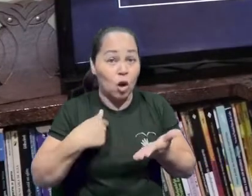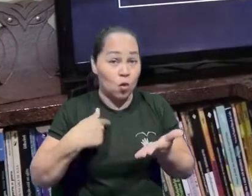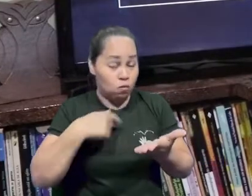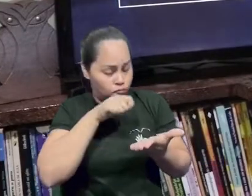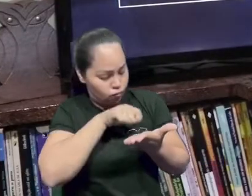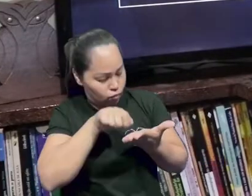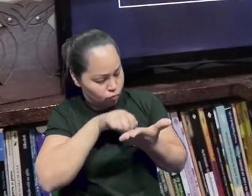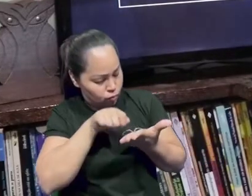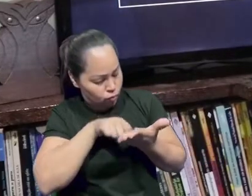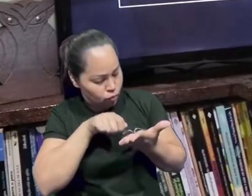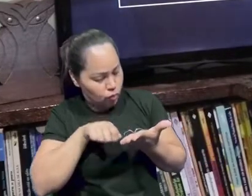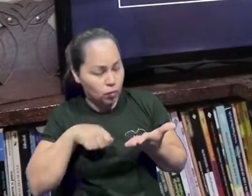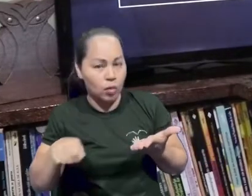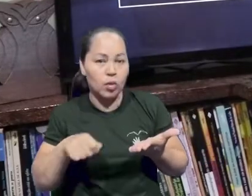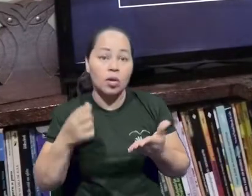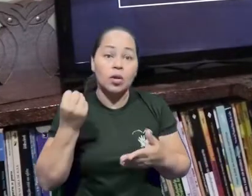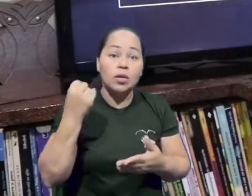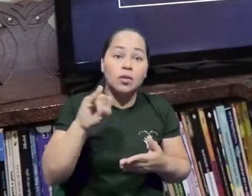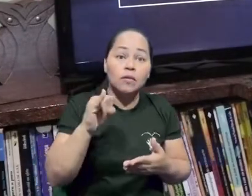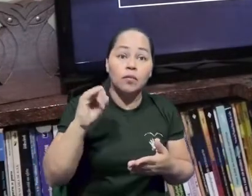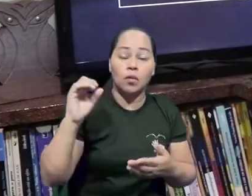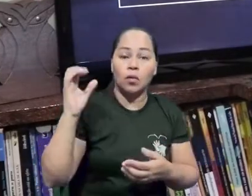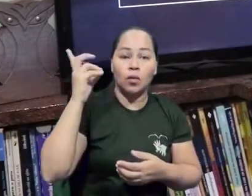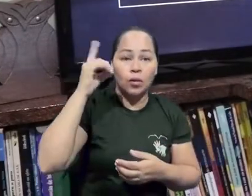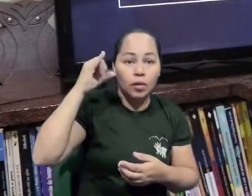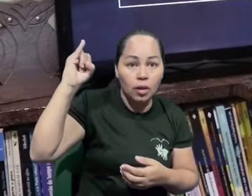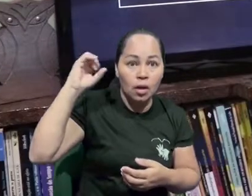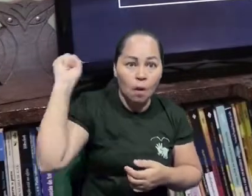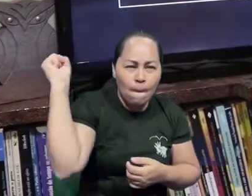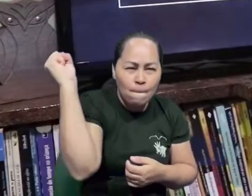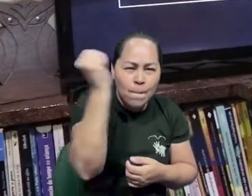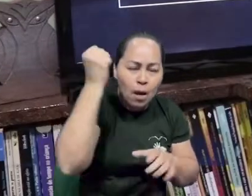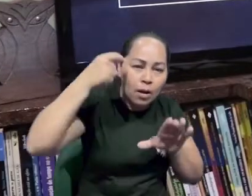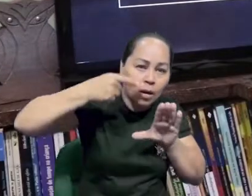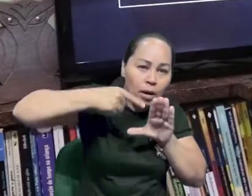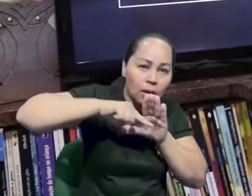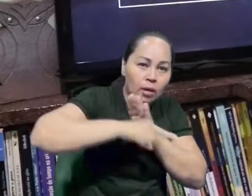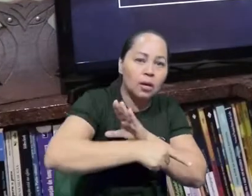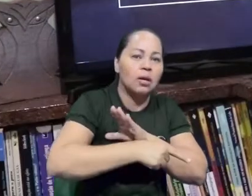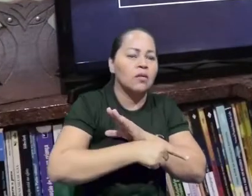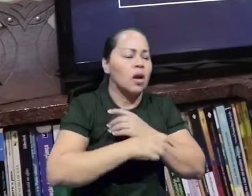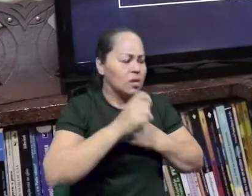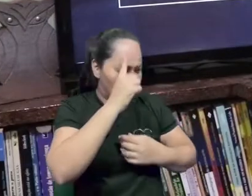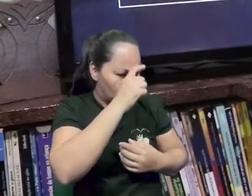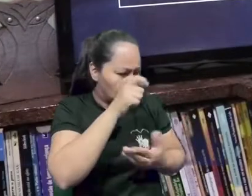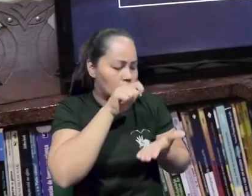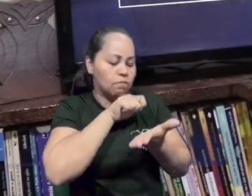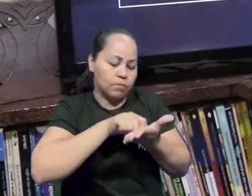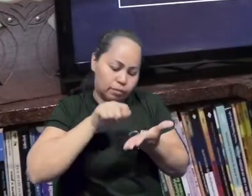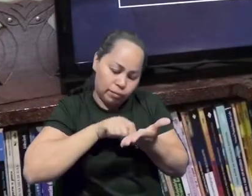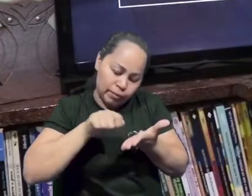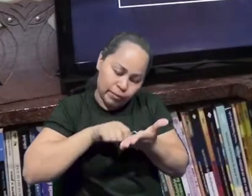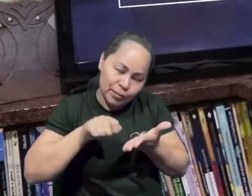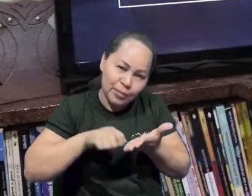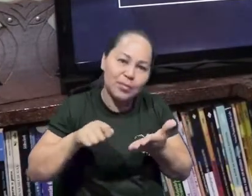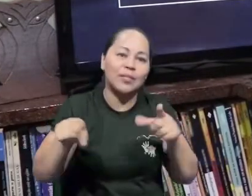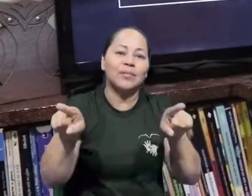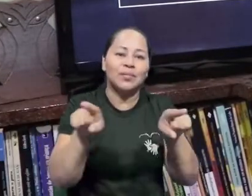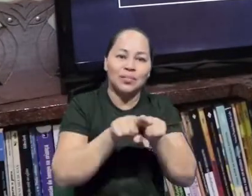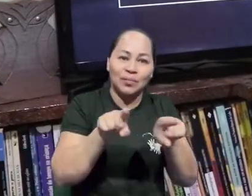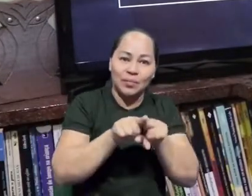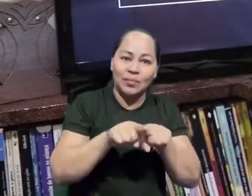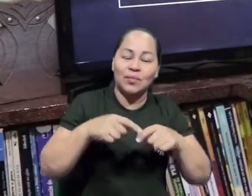No caso do DI grave, necessita de orientação e supervisão para realizar todas as tarefas de